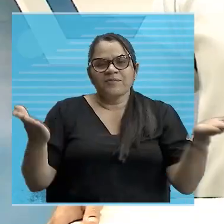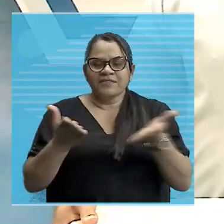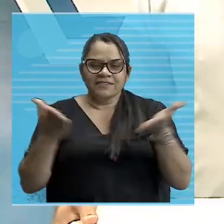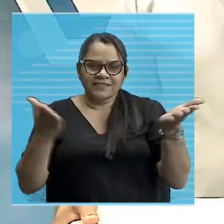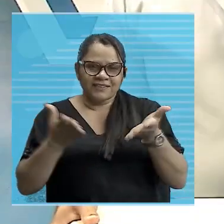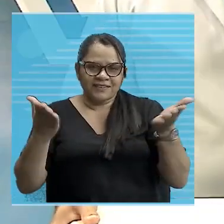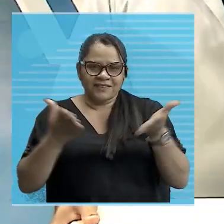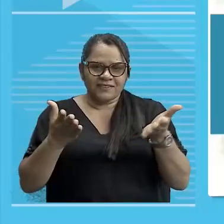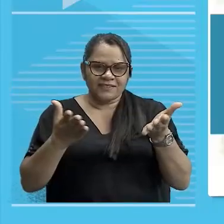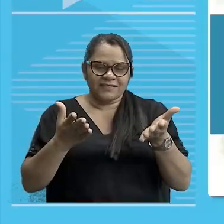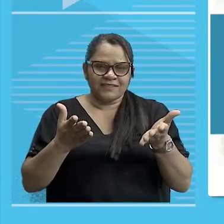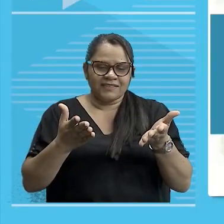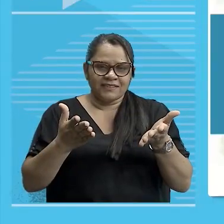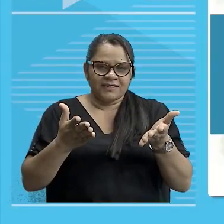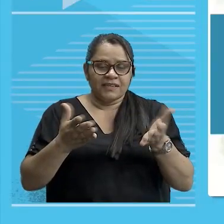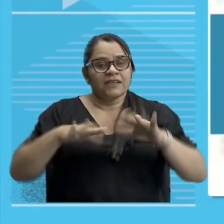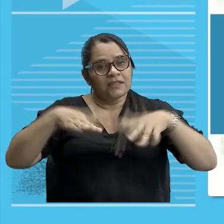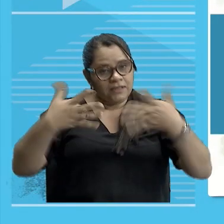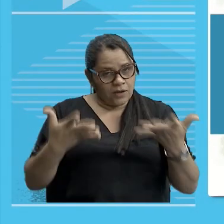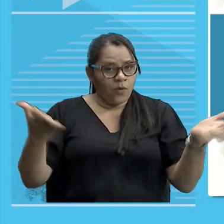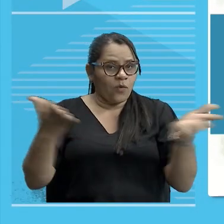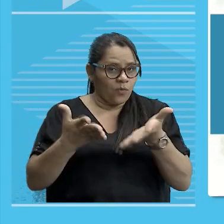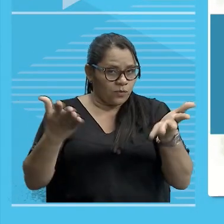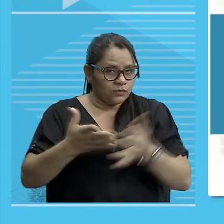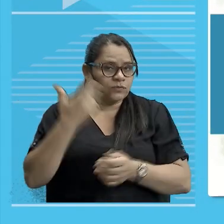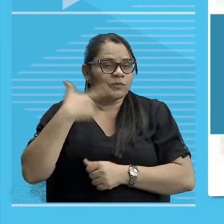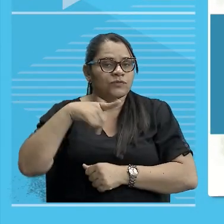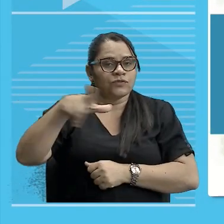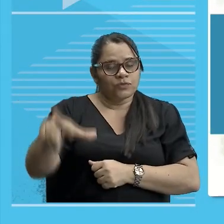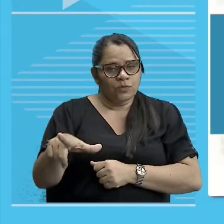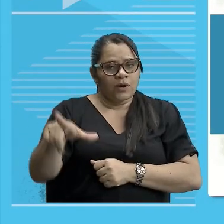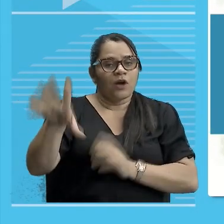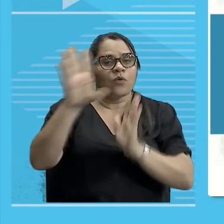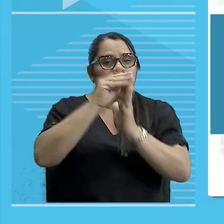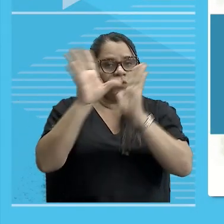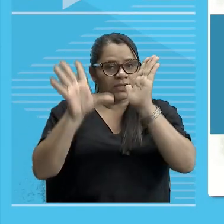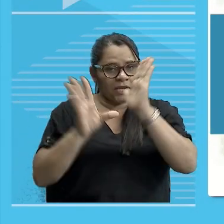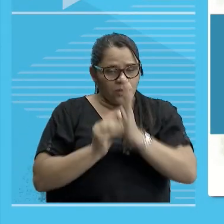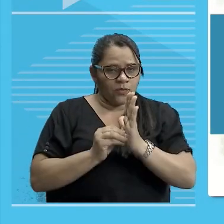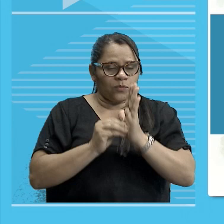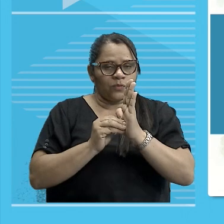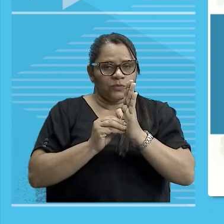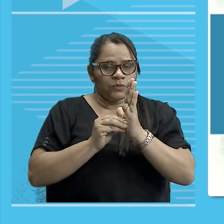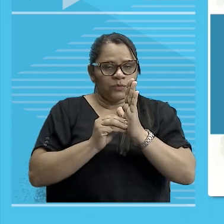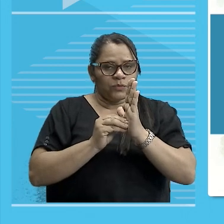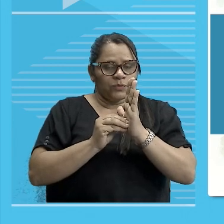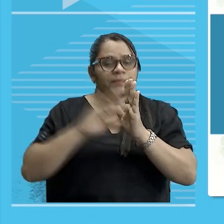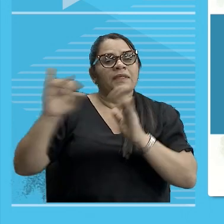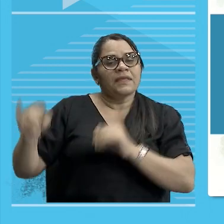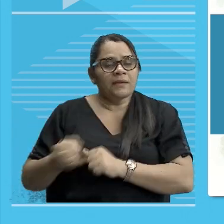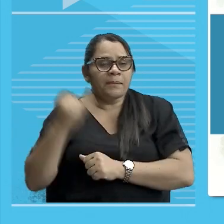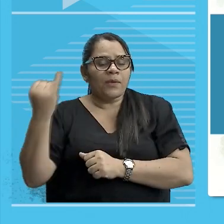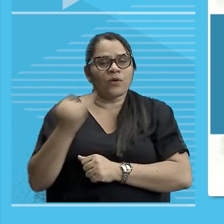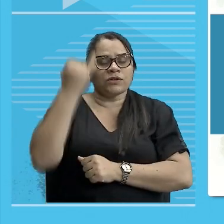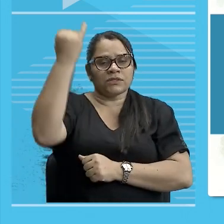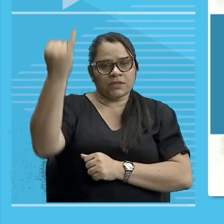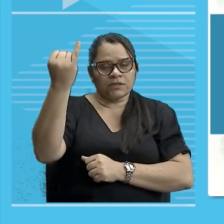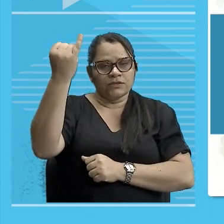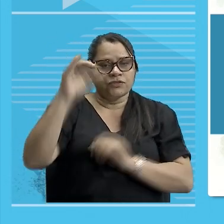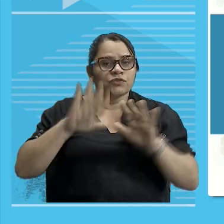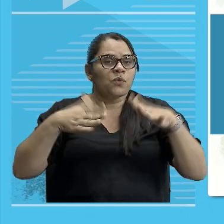vamos continuar no assunto de suma importância